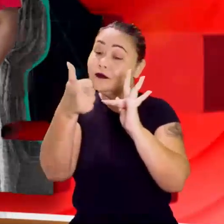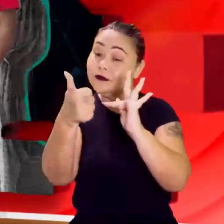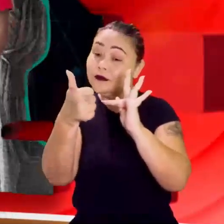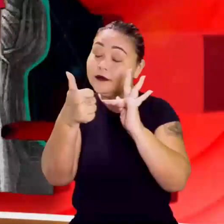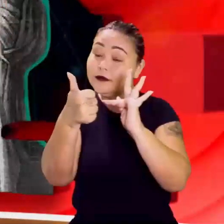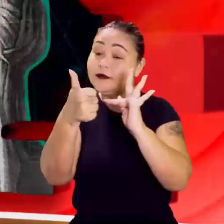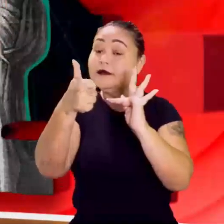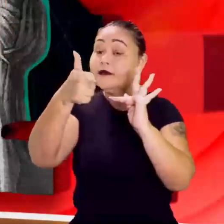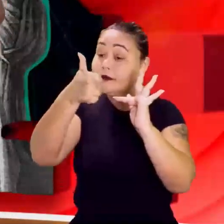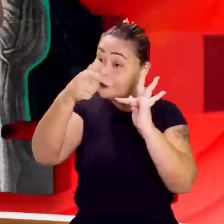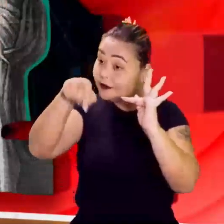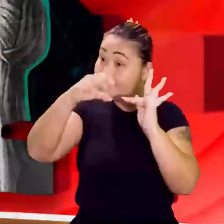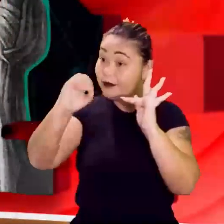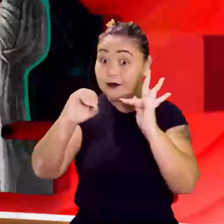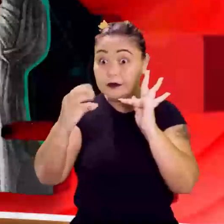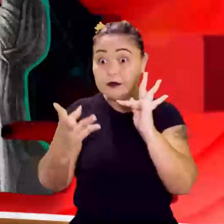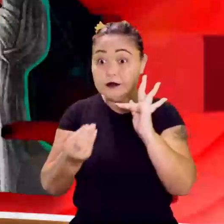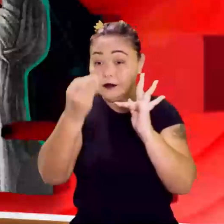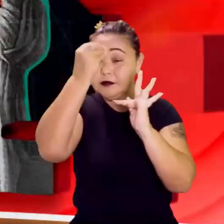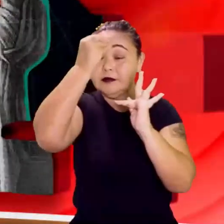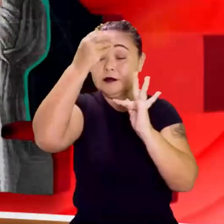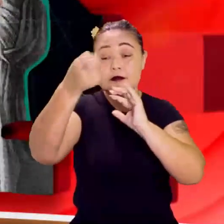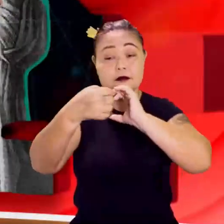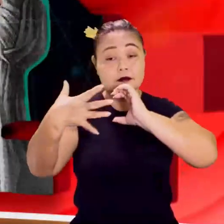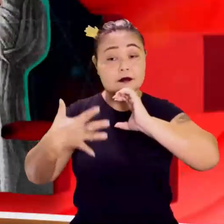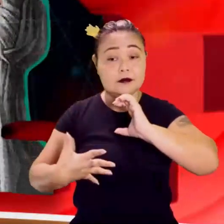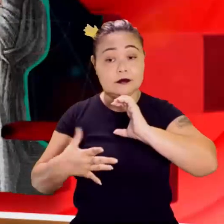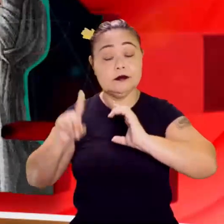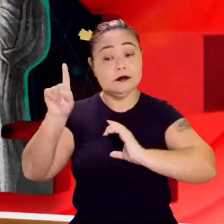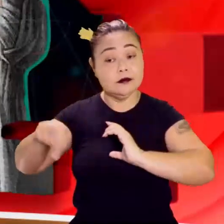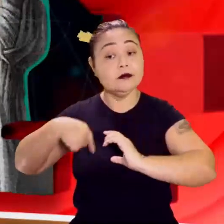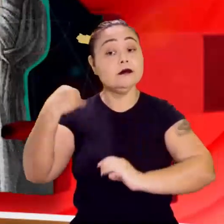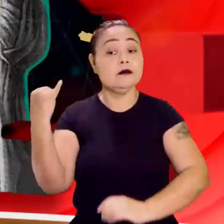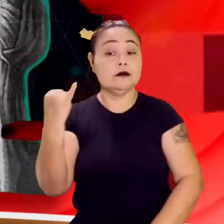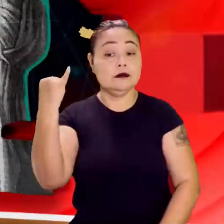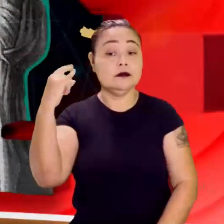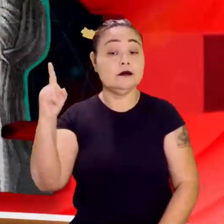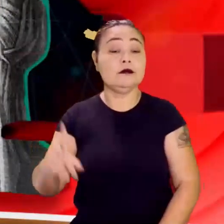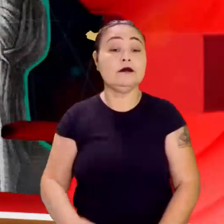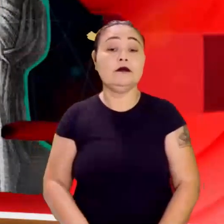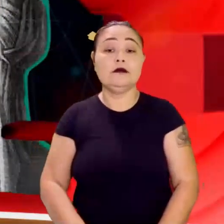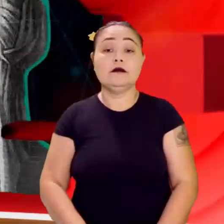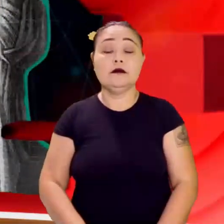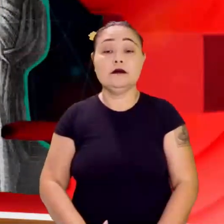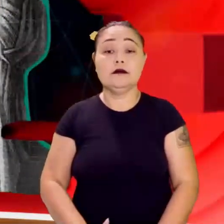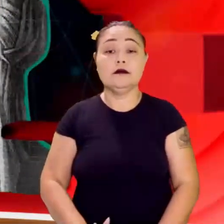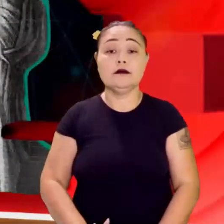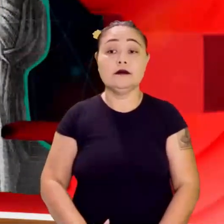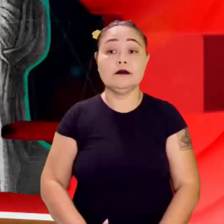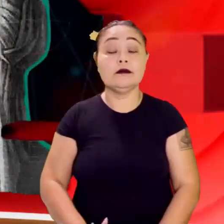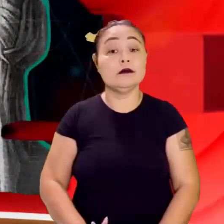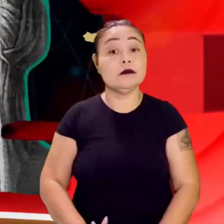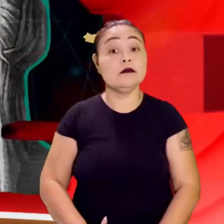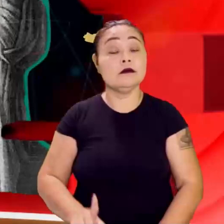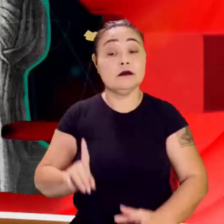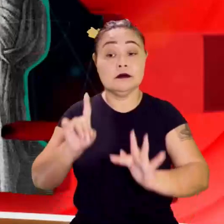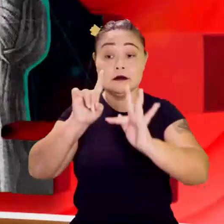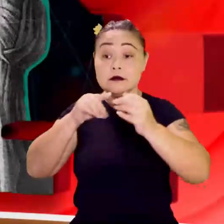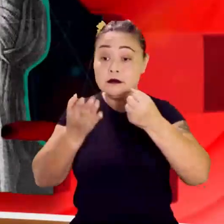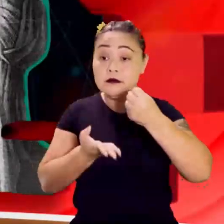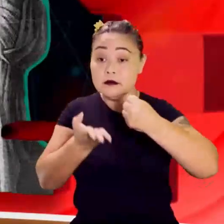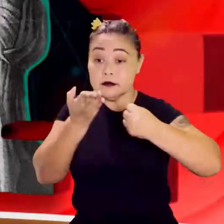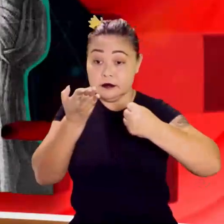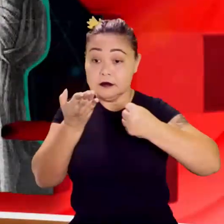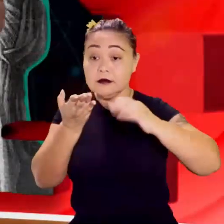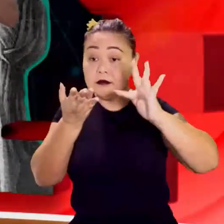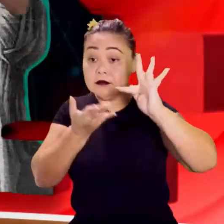ponto 1 e 0. Então grava aí essas características que são fundamentais. Sugiro algumas coisas. Na